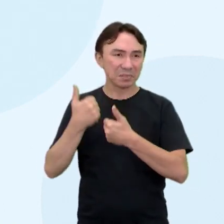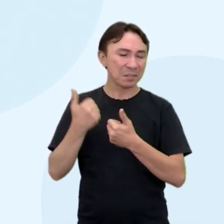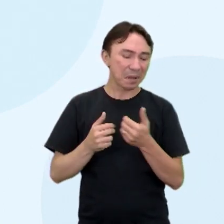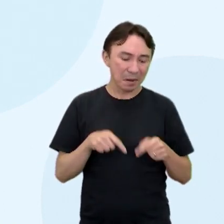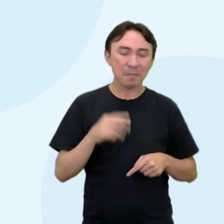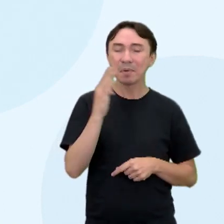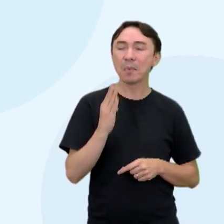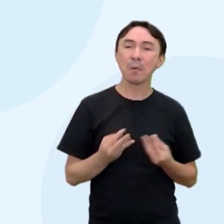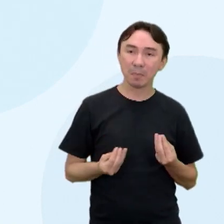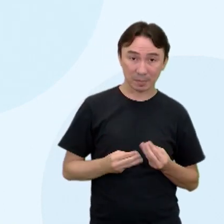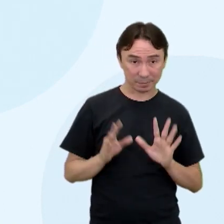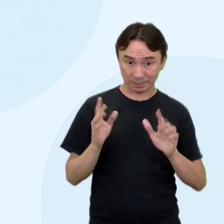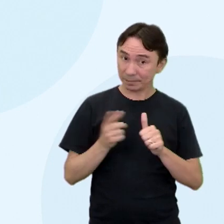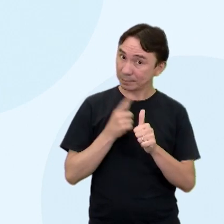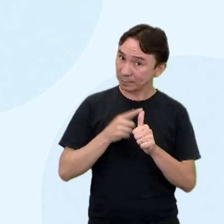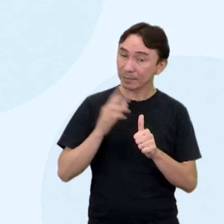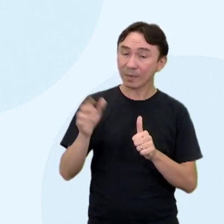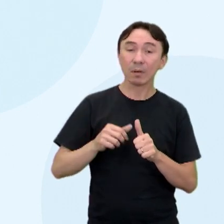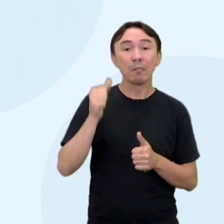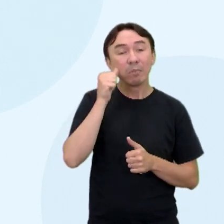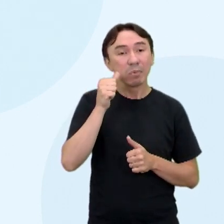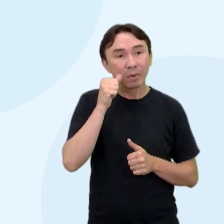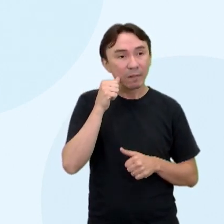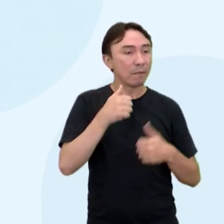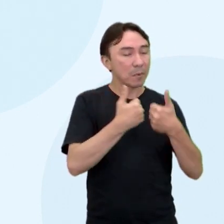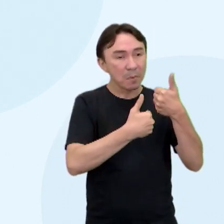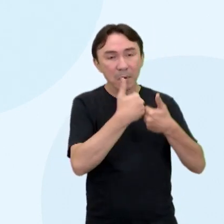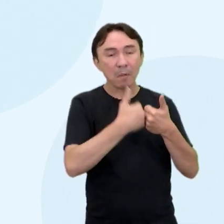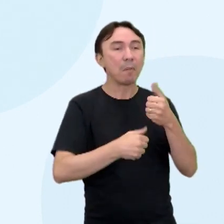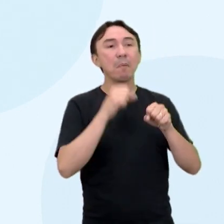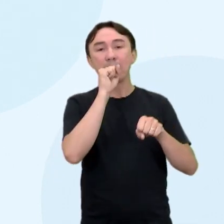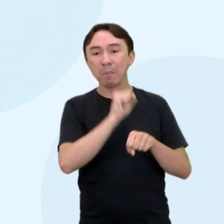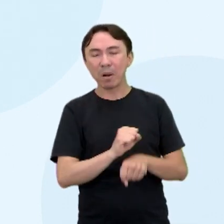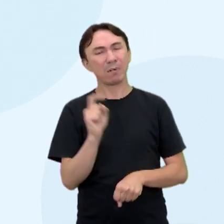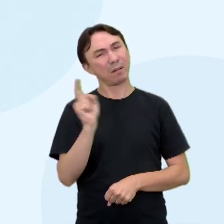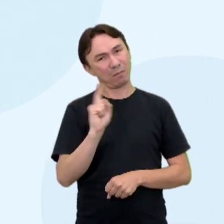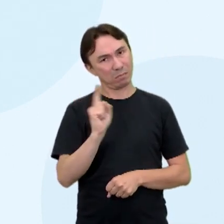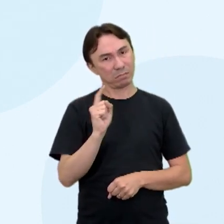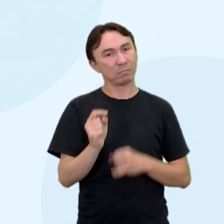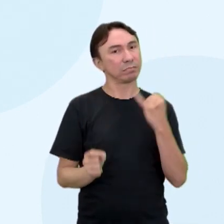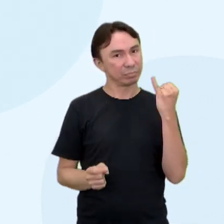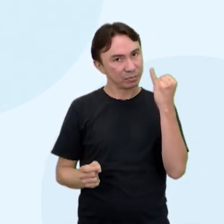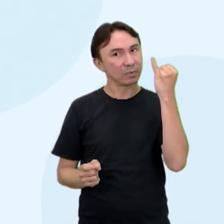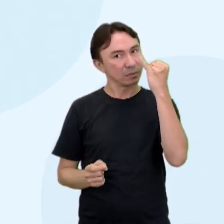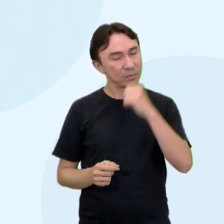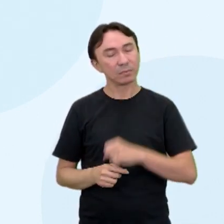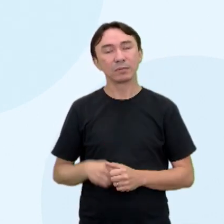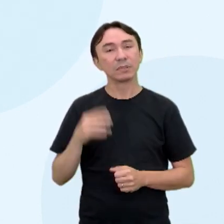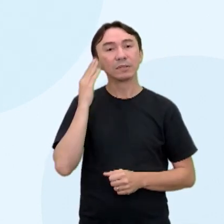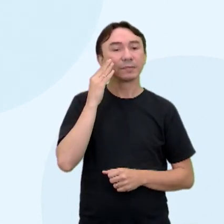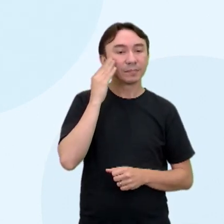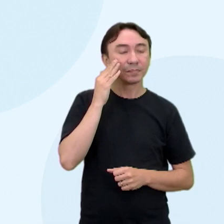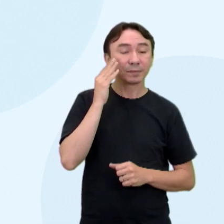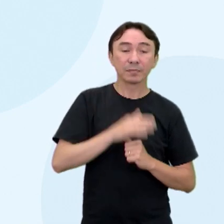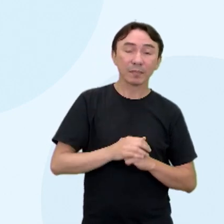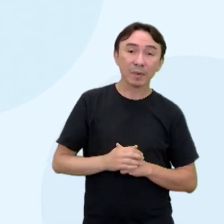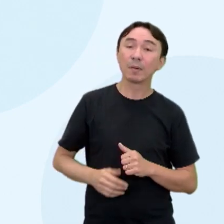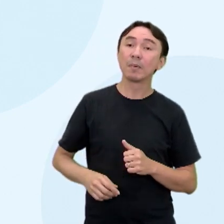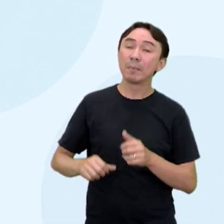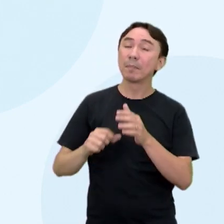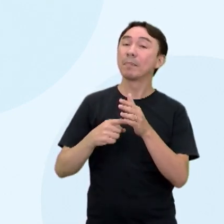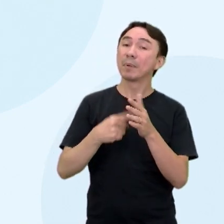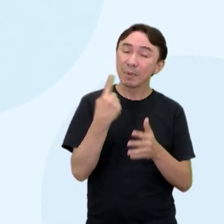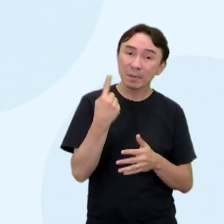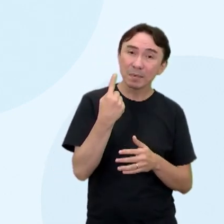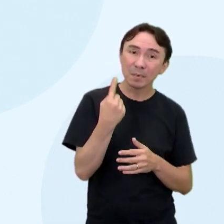Isso é fundamental para esse processo. Aí tem vários elementos, né? O primeiro país a proibir o futebol de mulheres